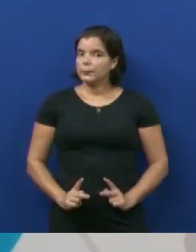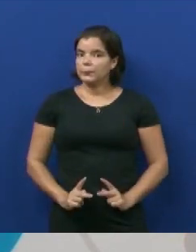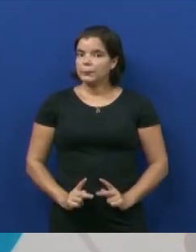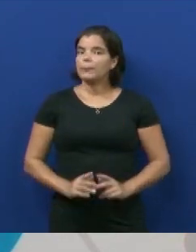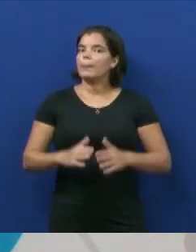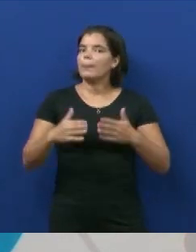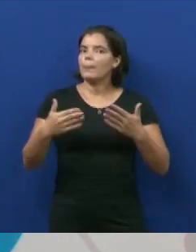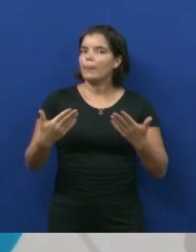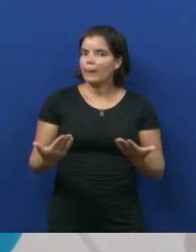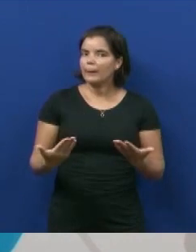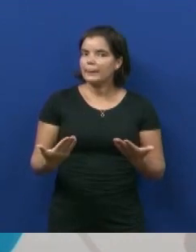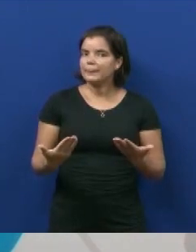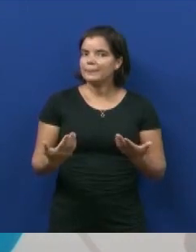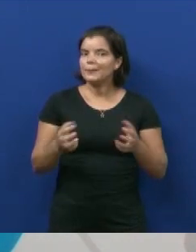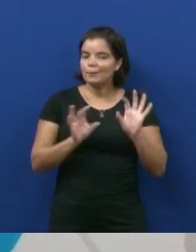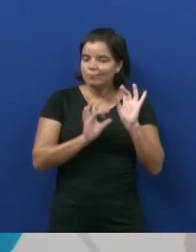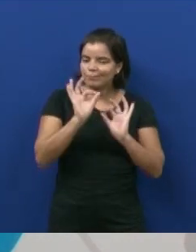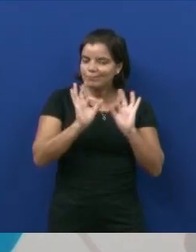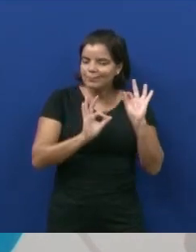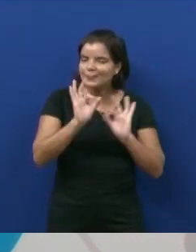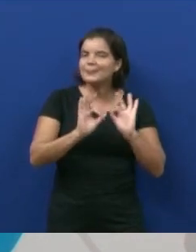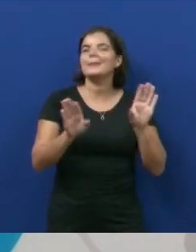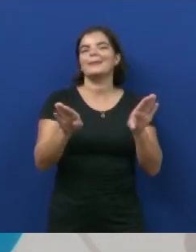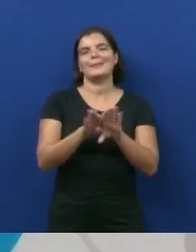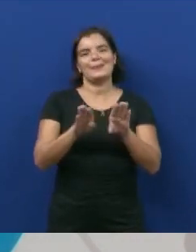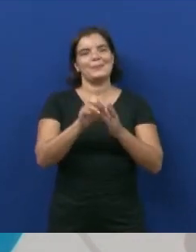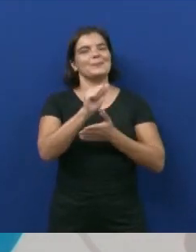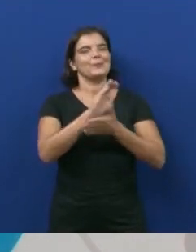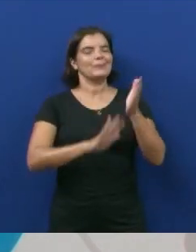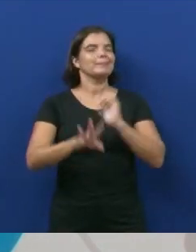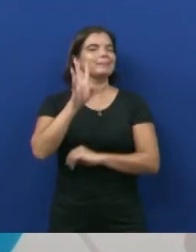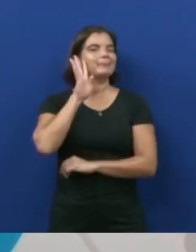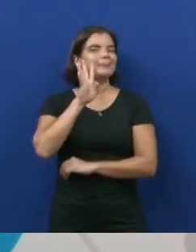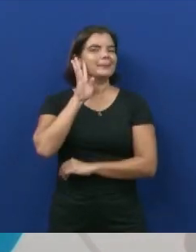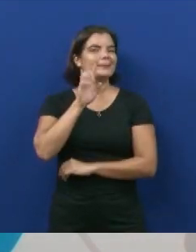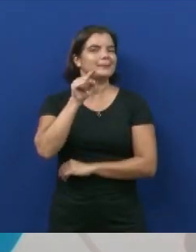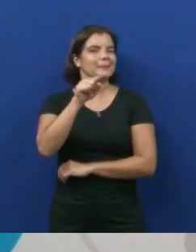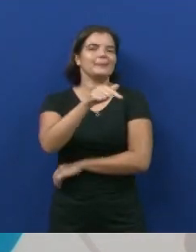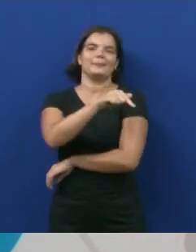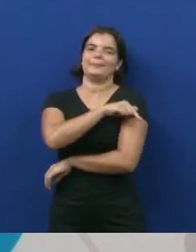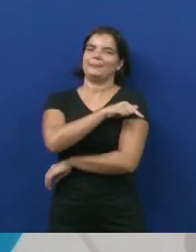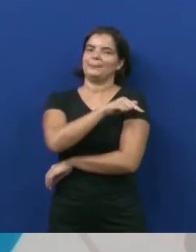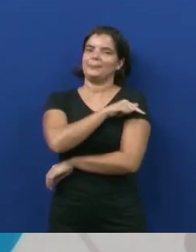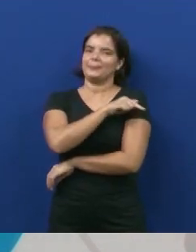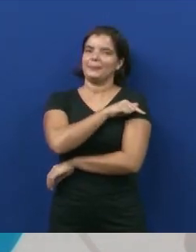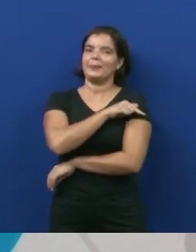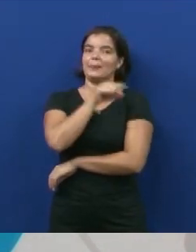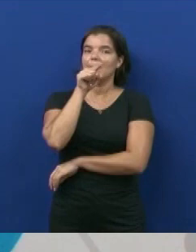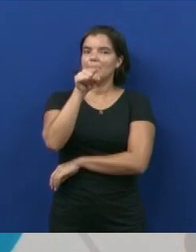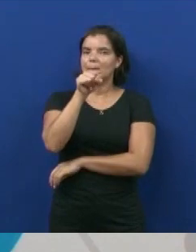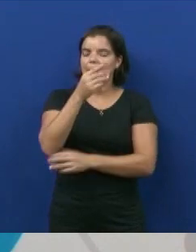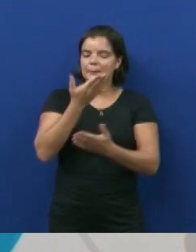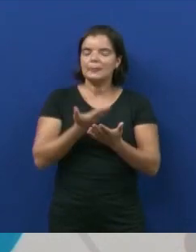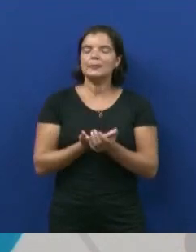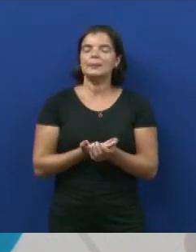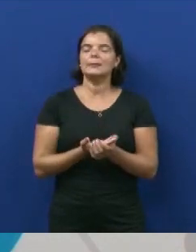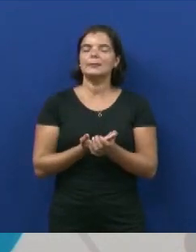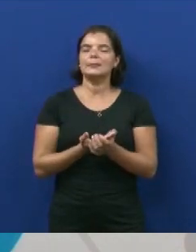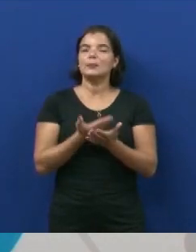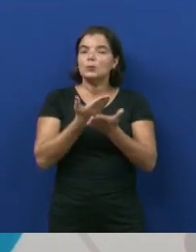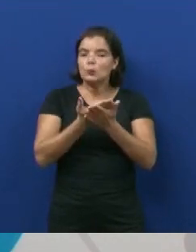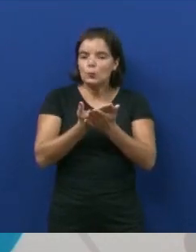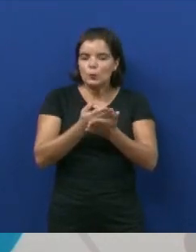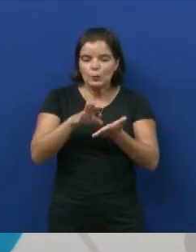Para tanto, eu também preparei uma atividade bem legal para vocês do 7º ano, para vocês estarem,